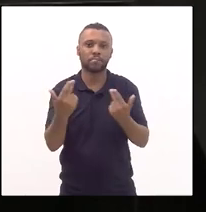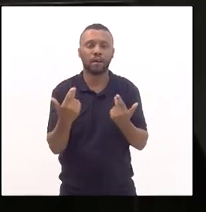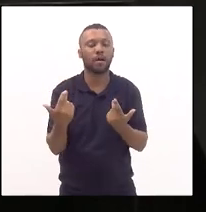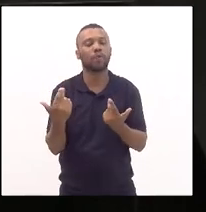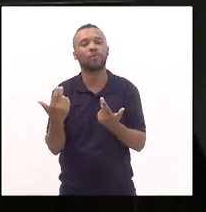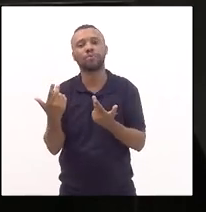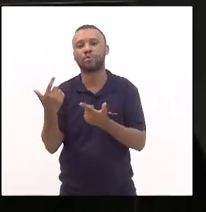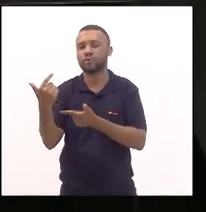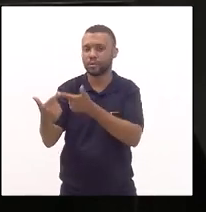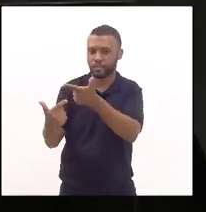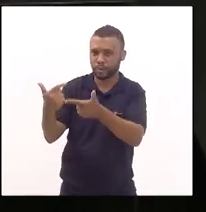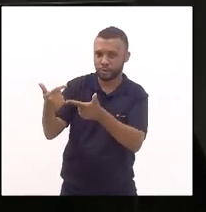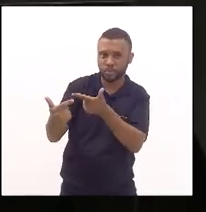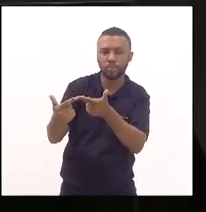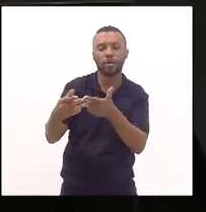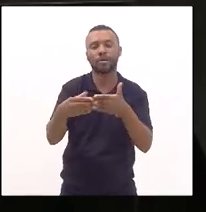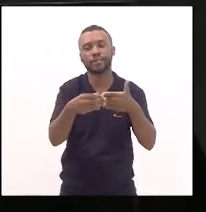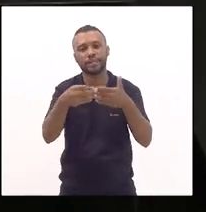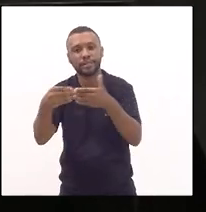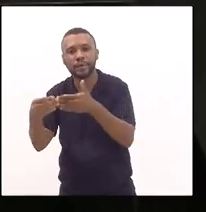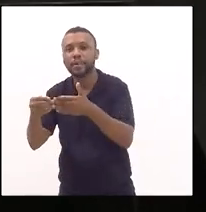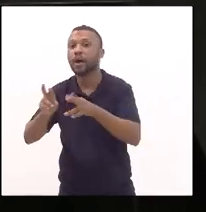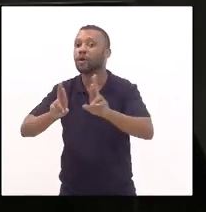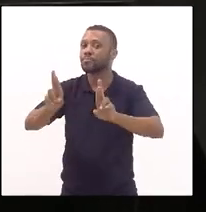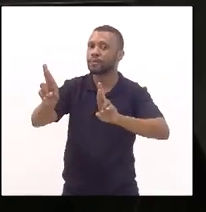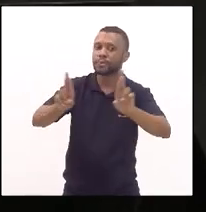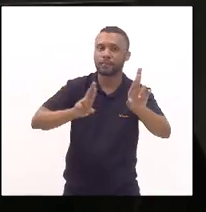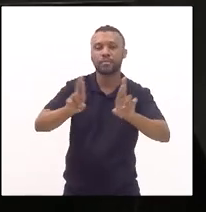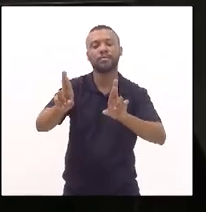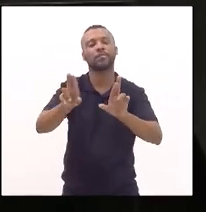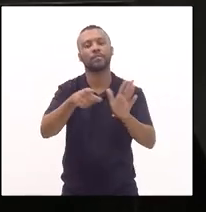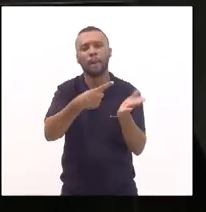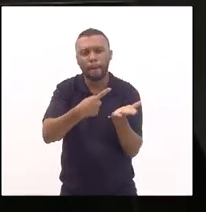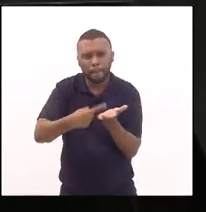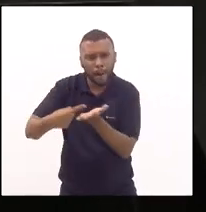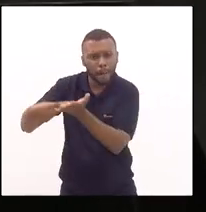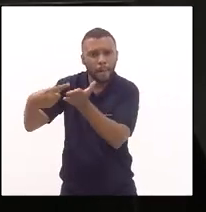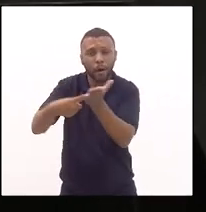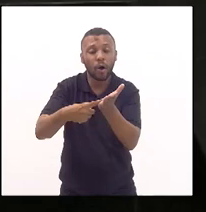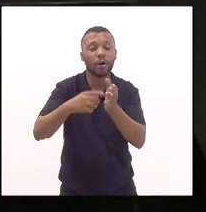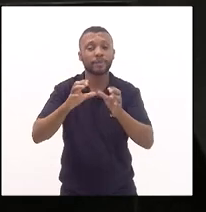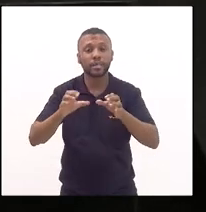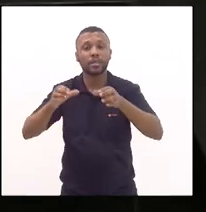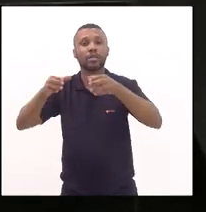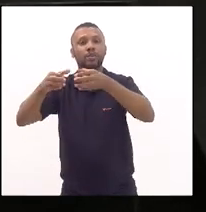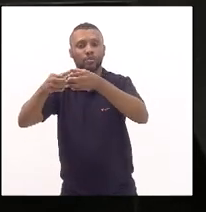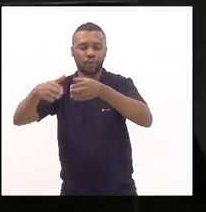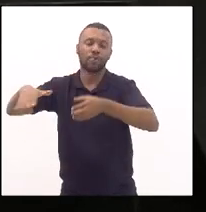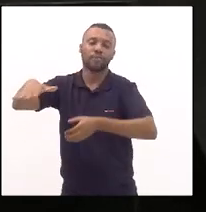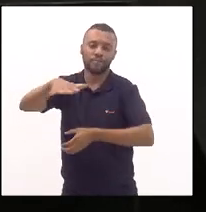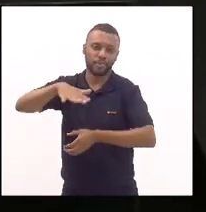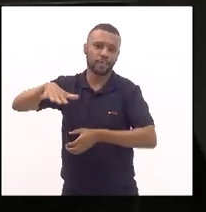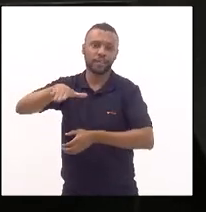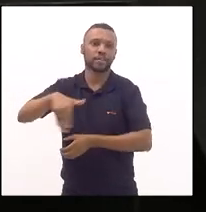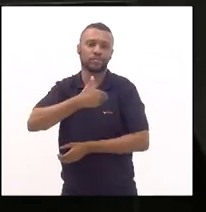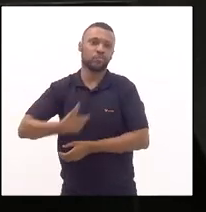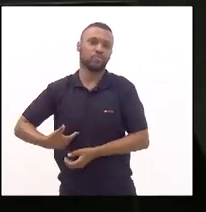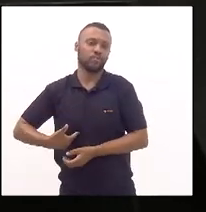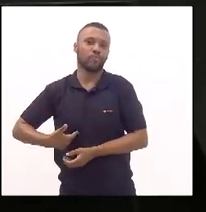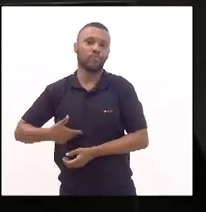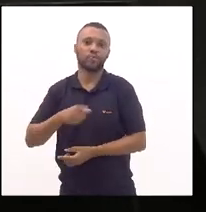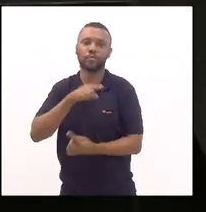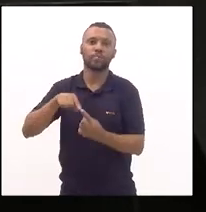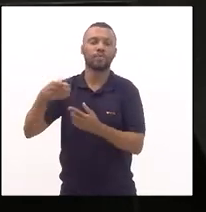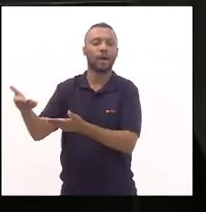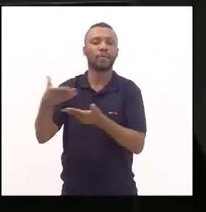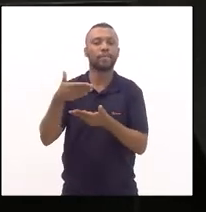operadores, como são os representantes dos Convention Bureau, né, do nosso estado, para receber as